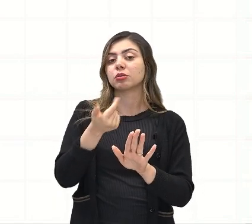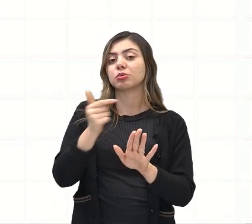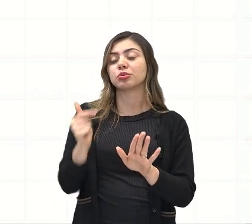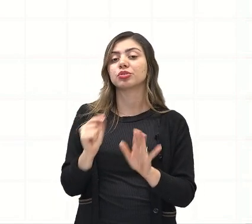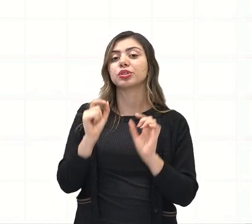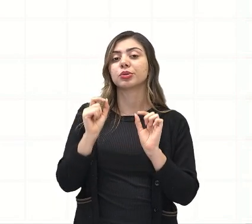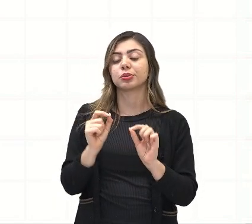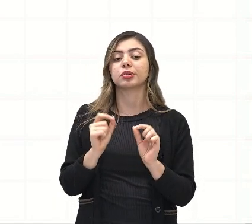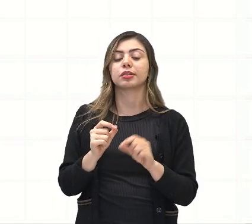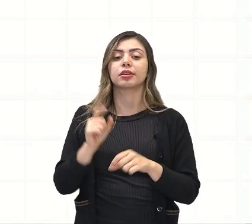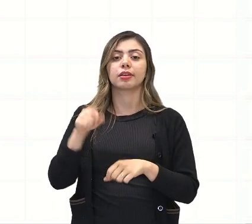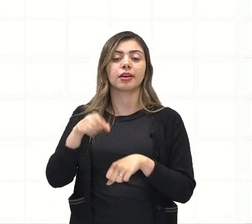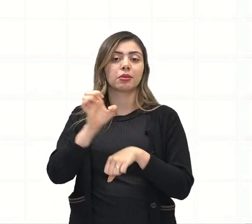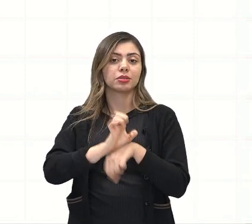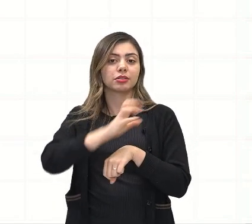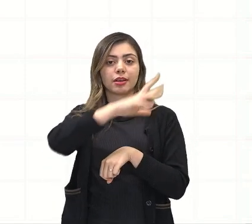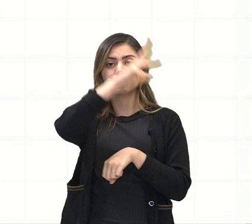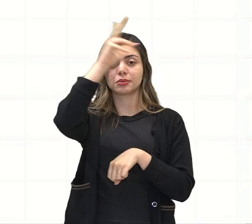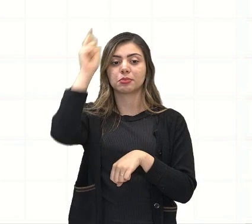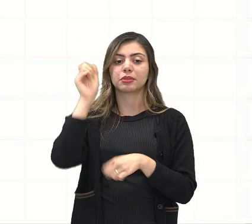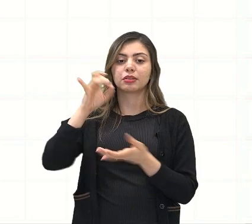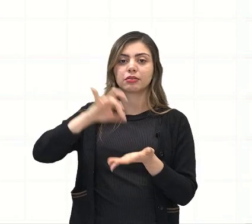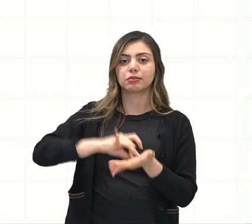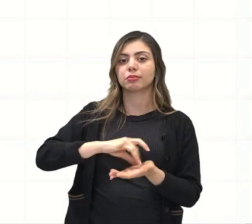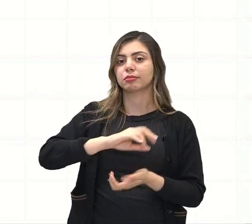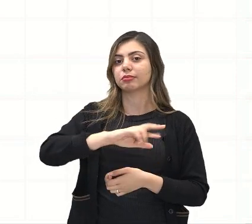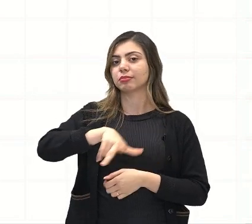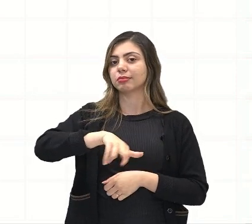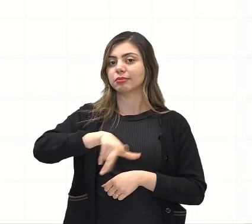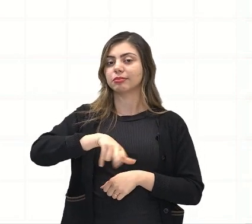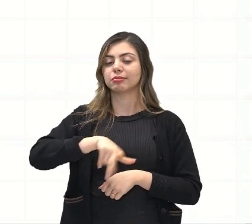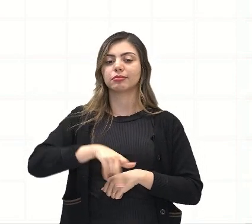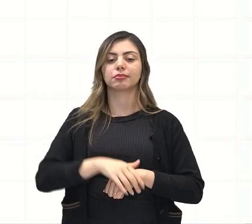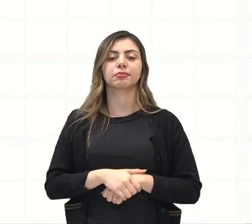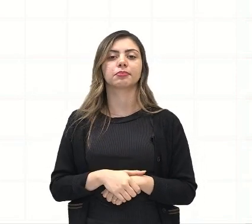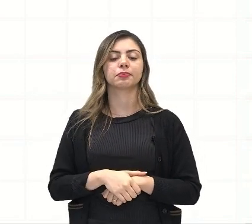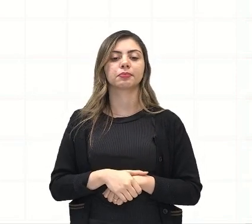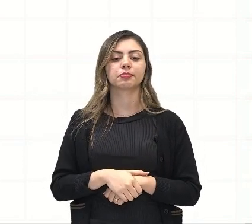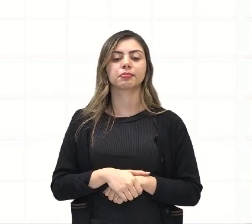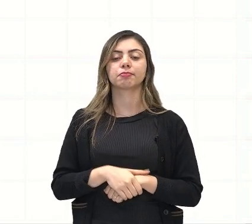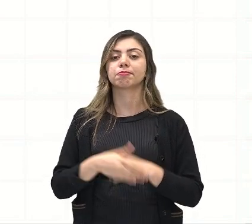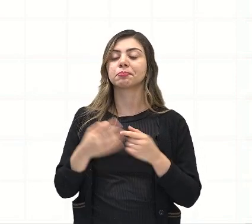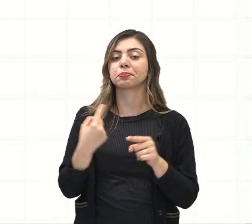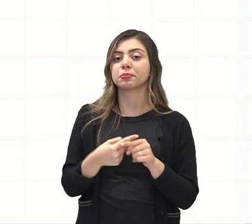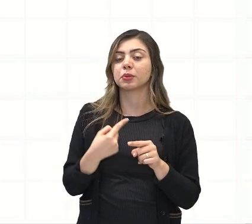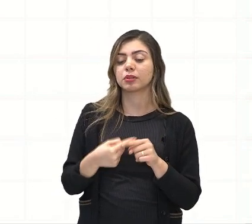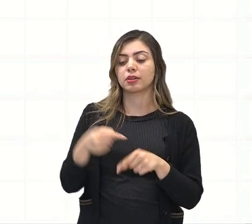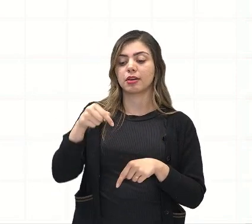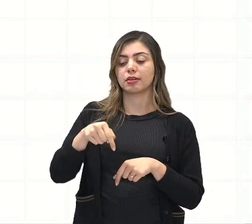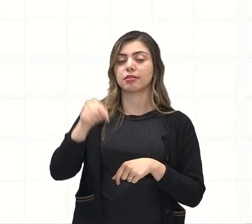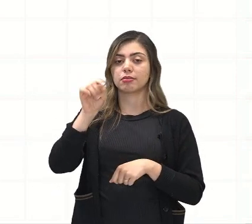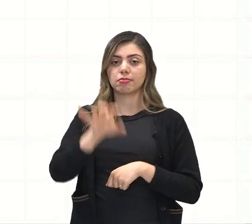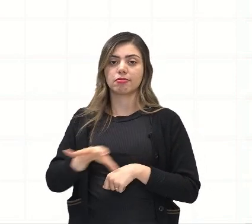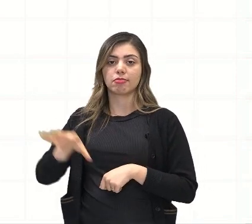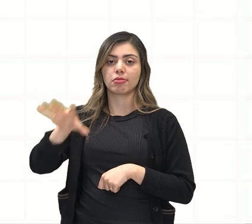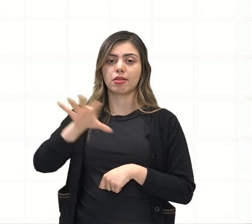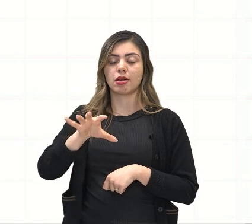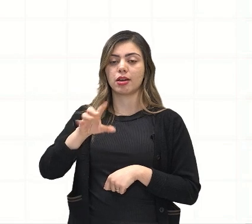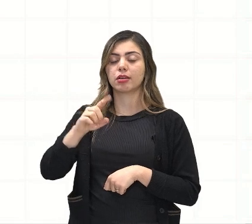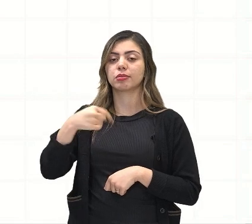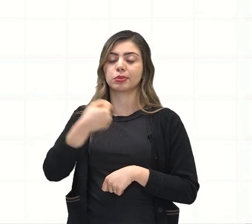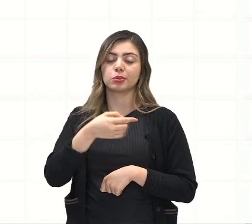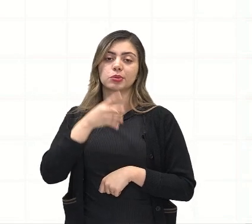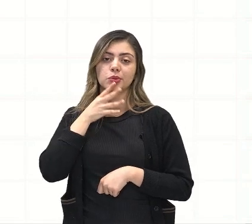o estado do Amazonas, né? Pois, né, a região do estado do Amazonas que conhecemos